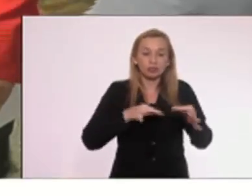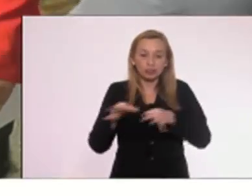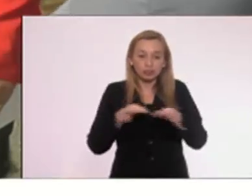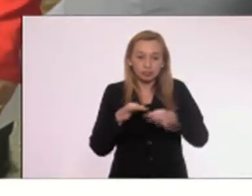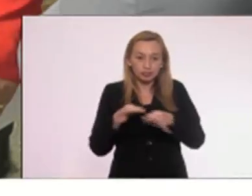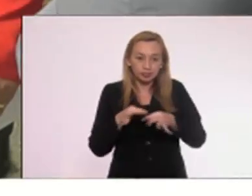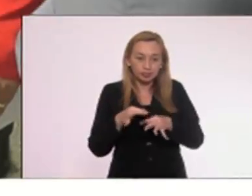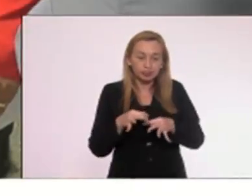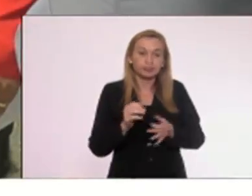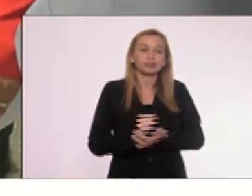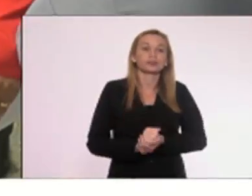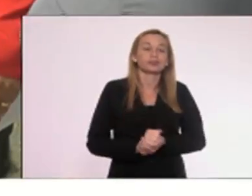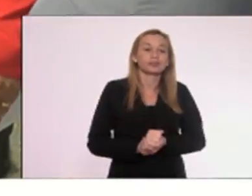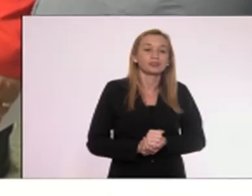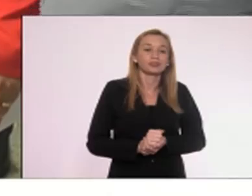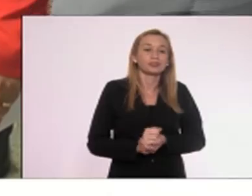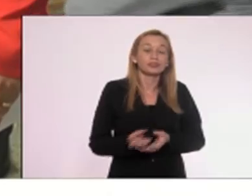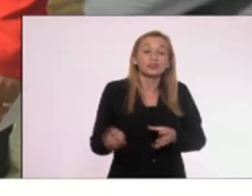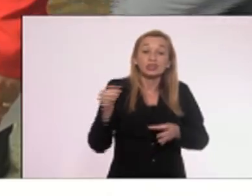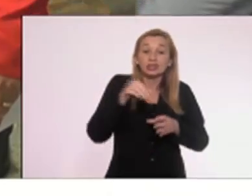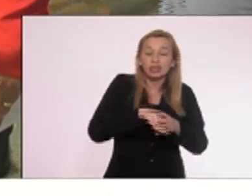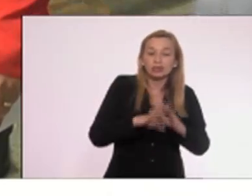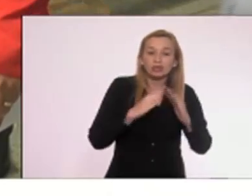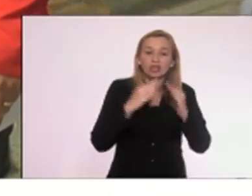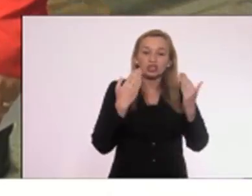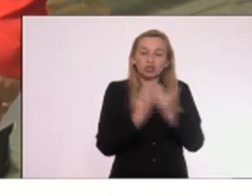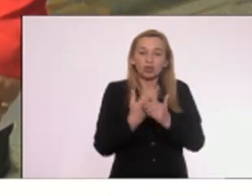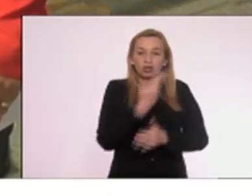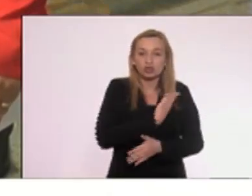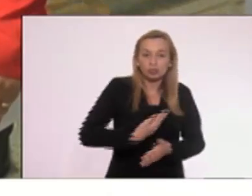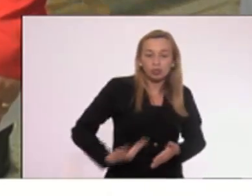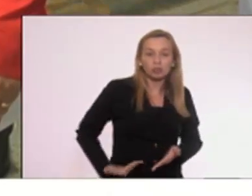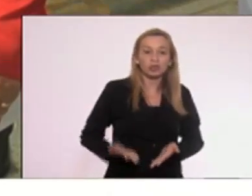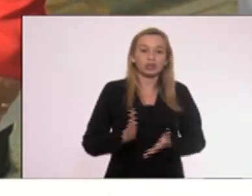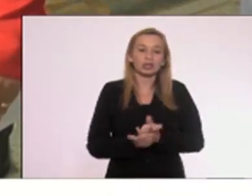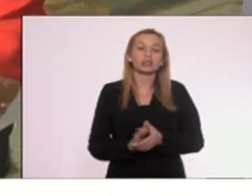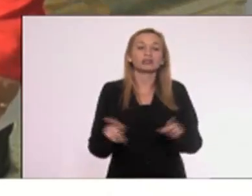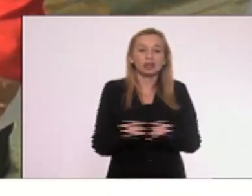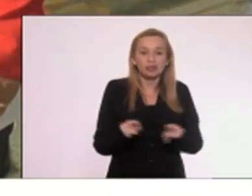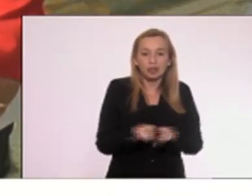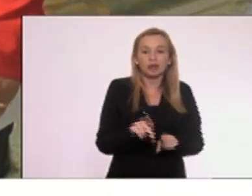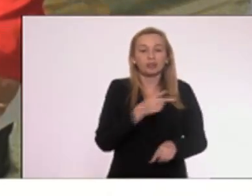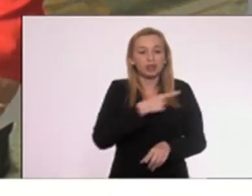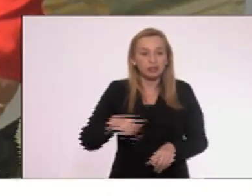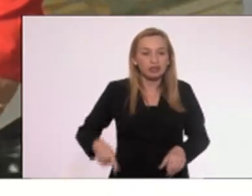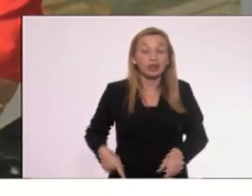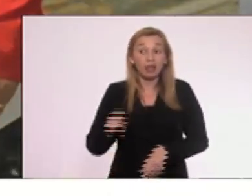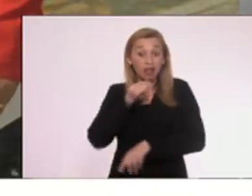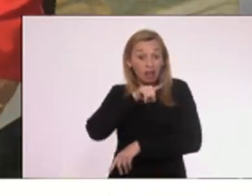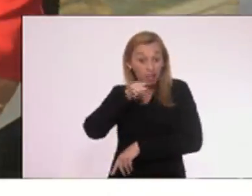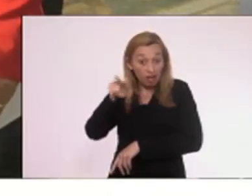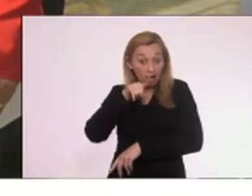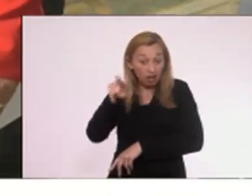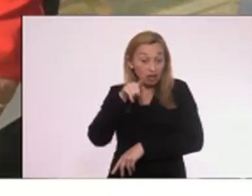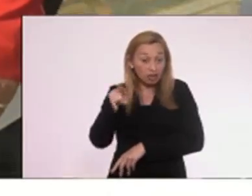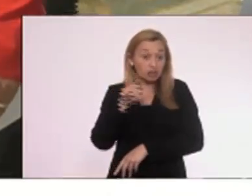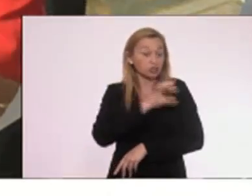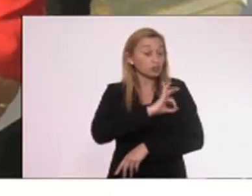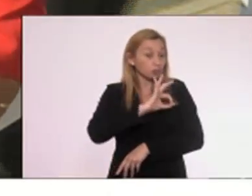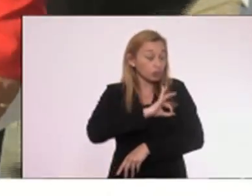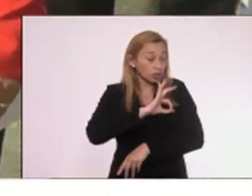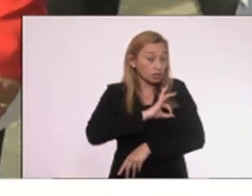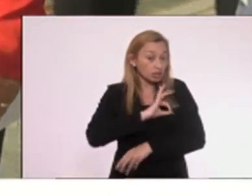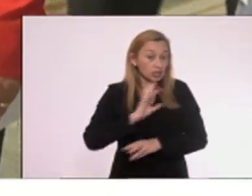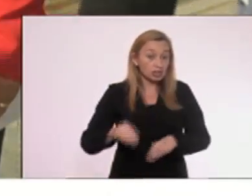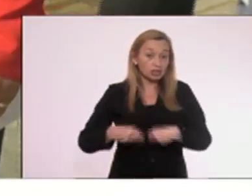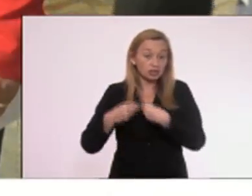se faz presente dentro das escolas públicas e privadas, é lá que os policiais dão as